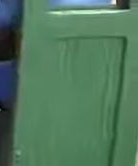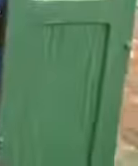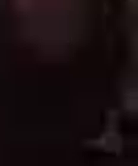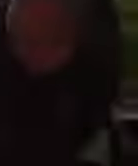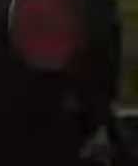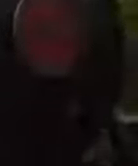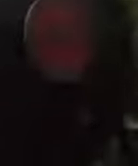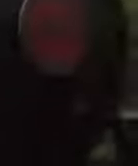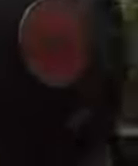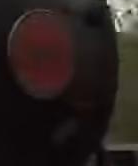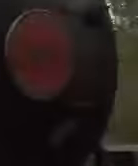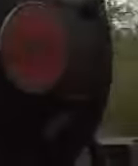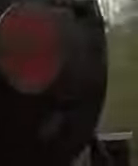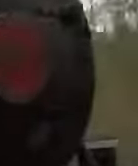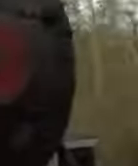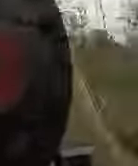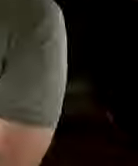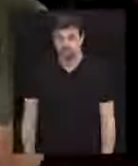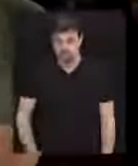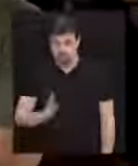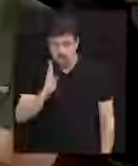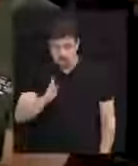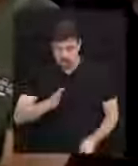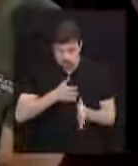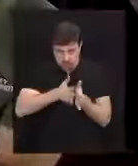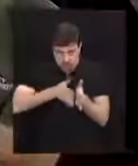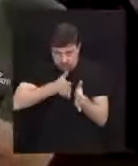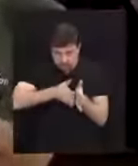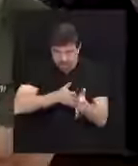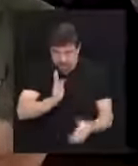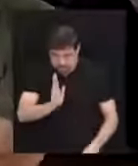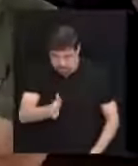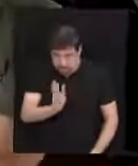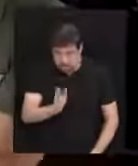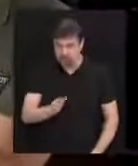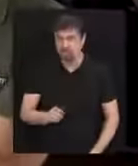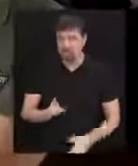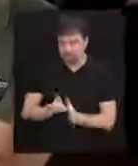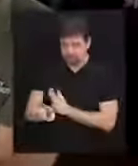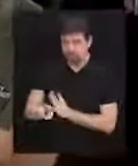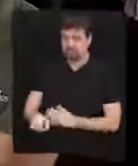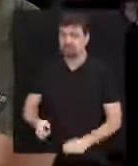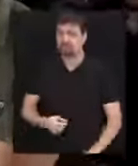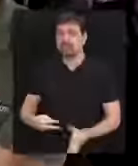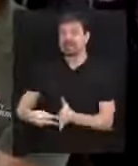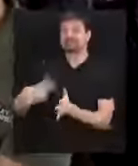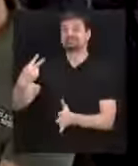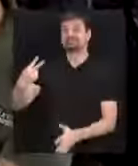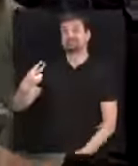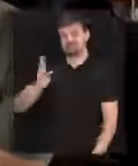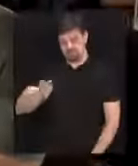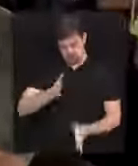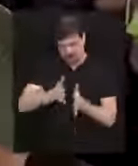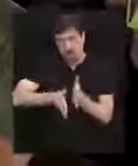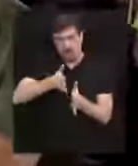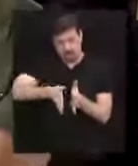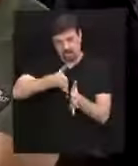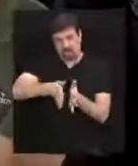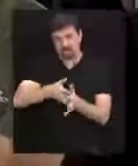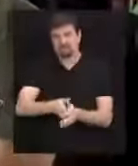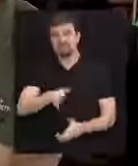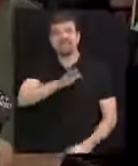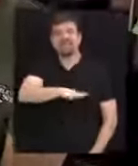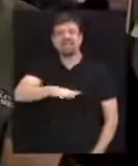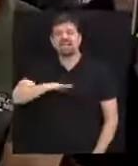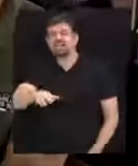Já andou de Maria Fumaça alguma vez? Já. segunda vez. Segunda vez? Aqui mesmo? Aqui.